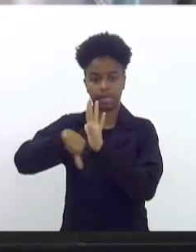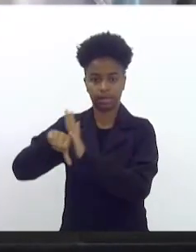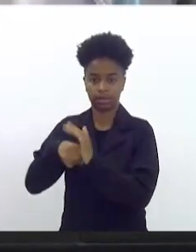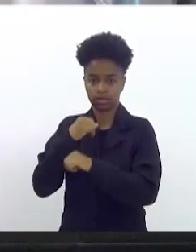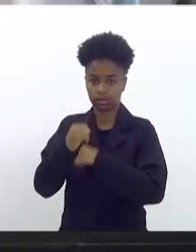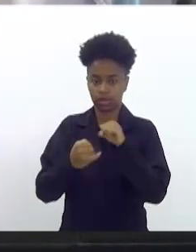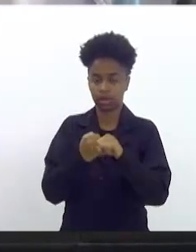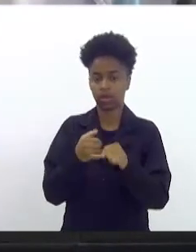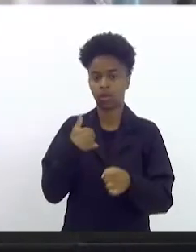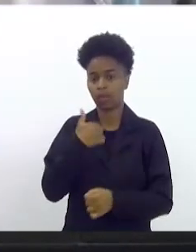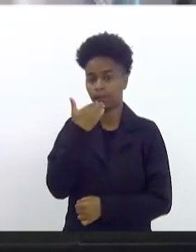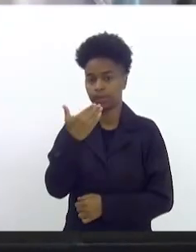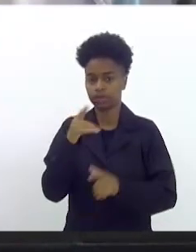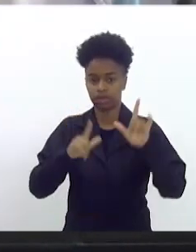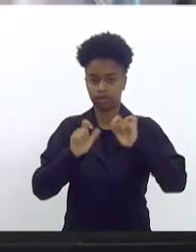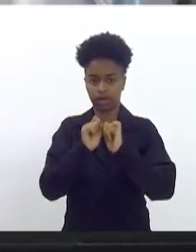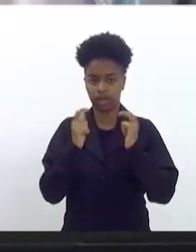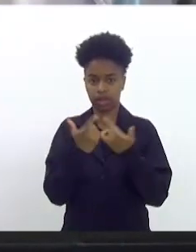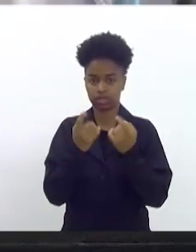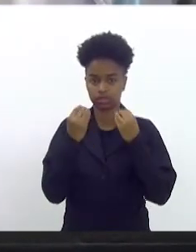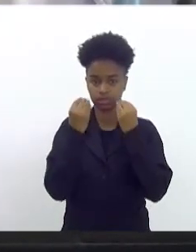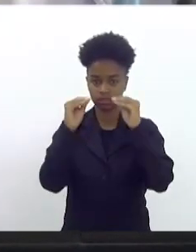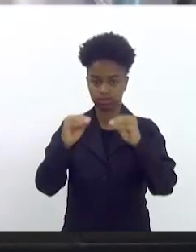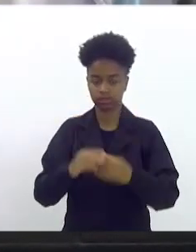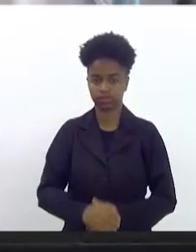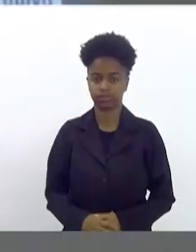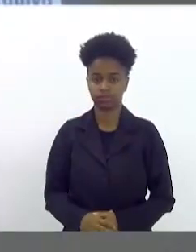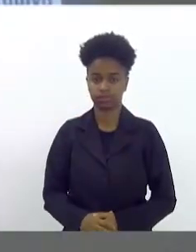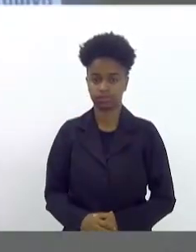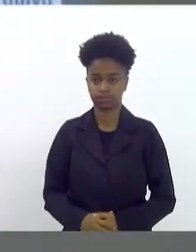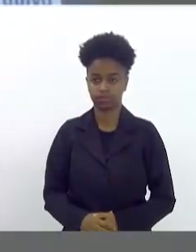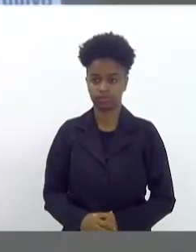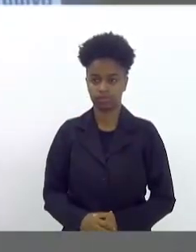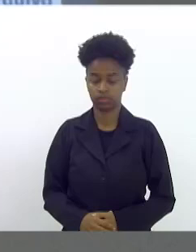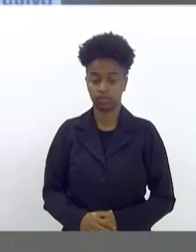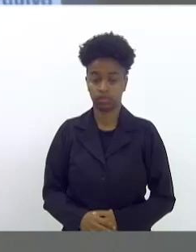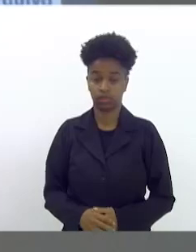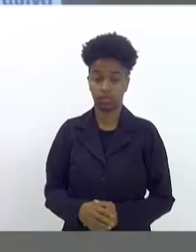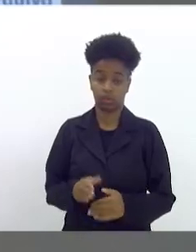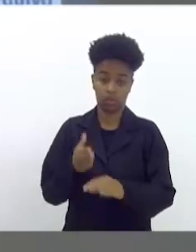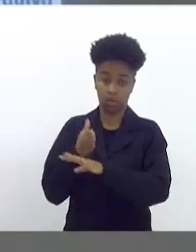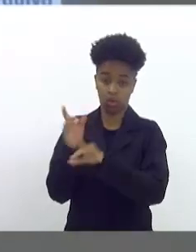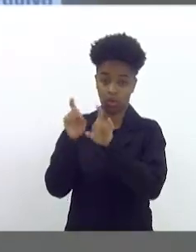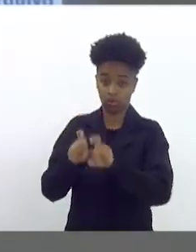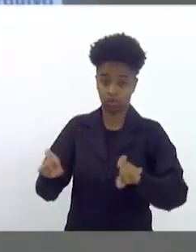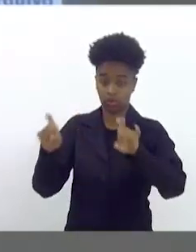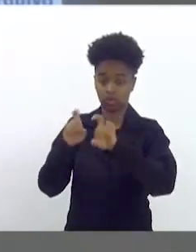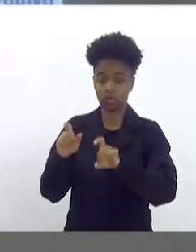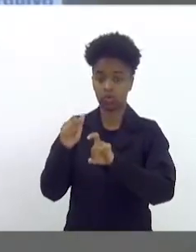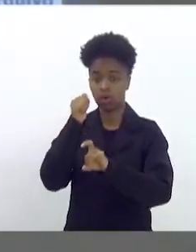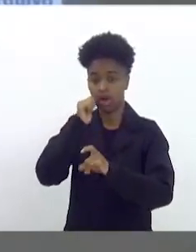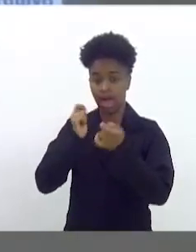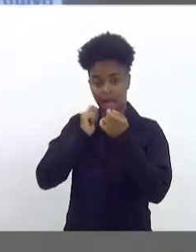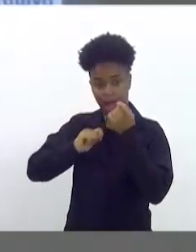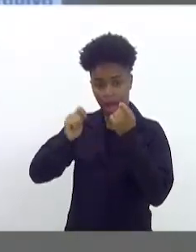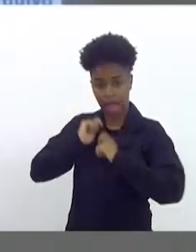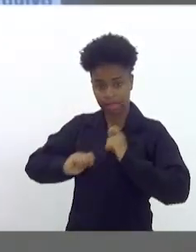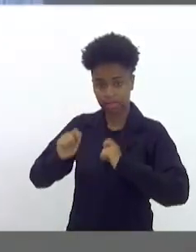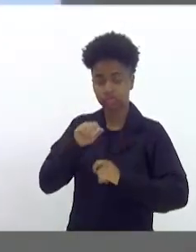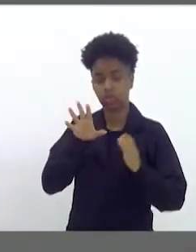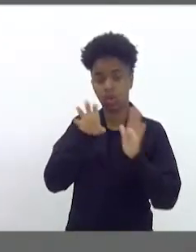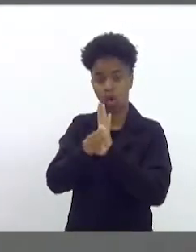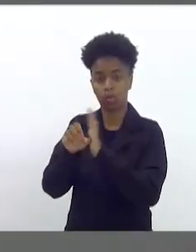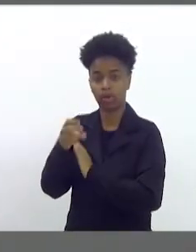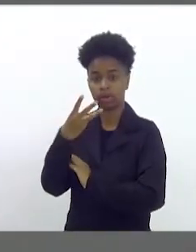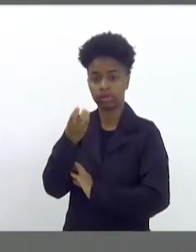TV Aleste para colocar, por favor. Invadiu o computador da atriz Carolina Dickmann e roubou 36 fotos